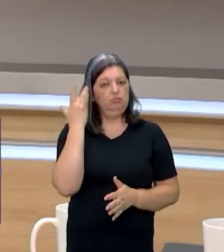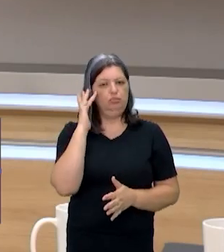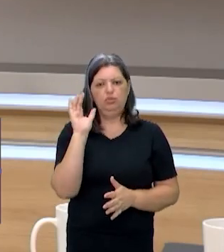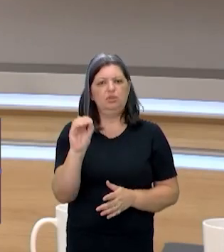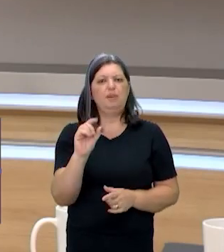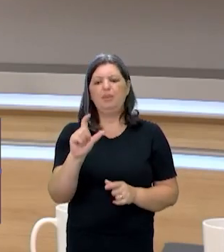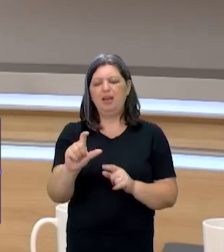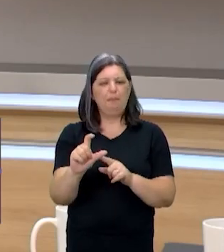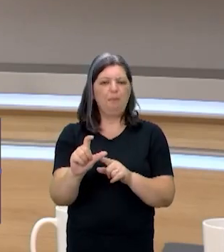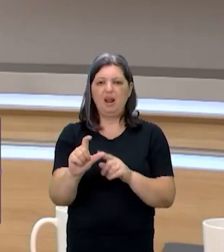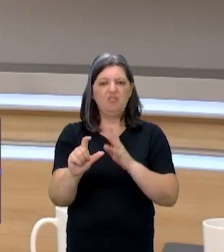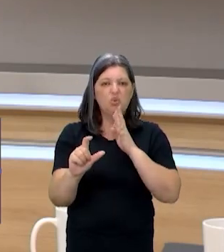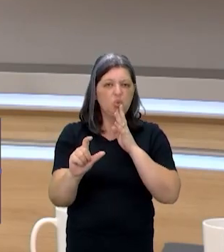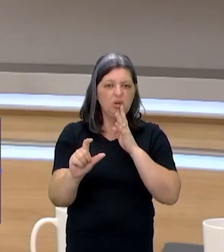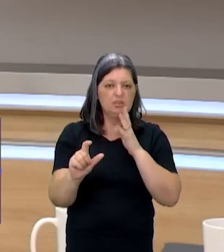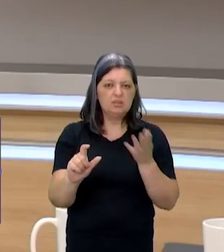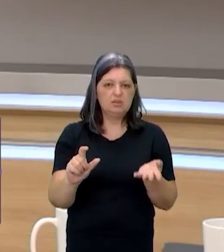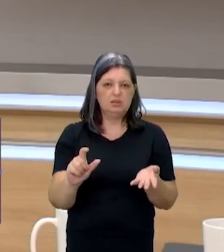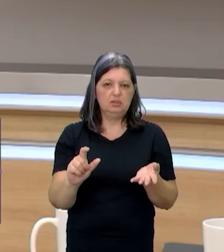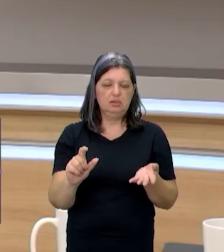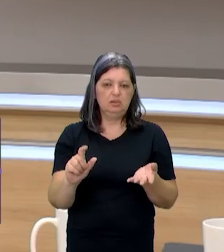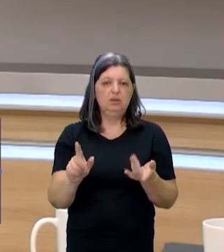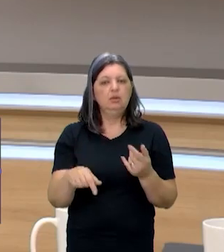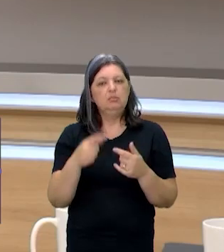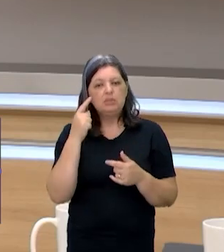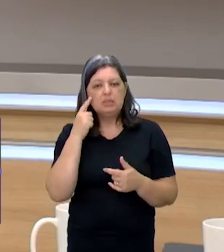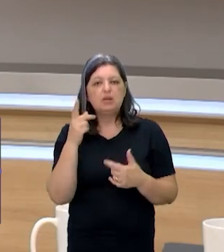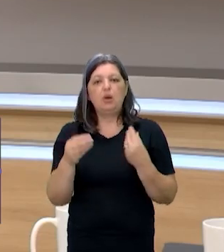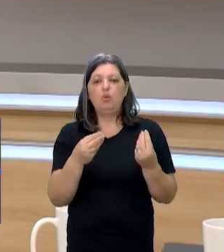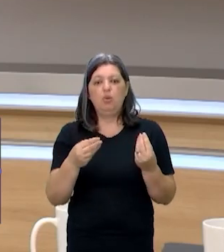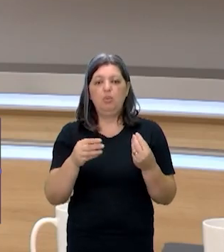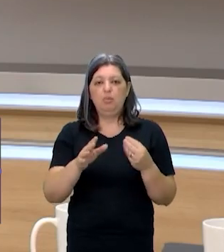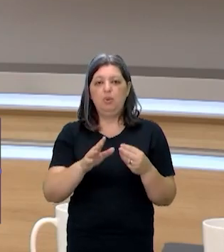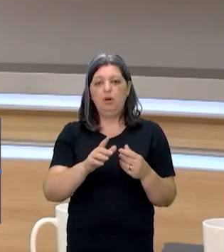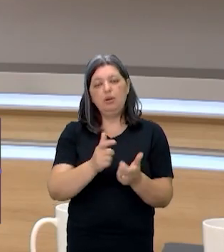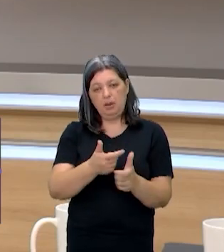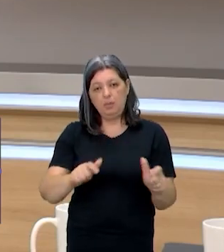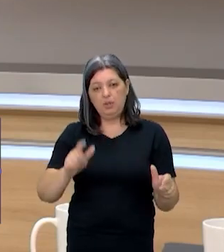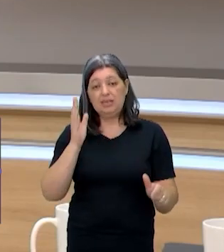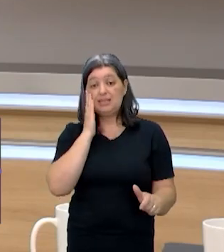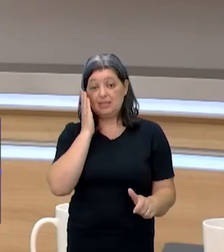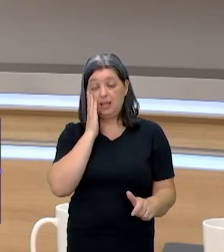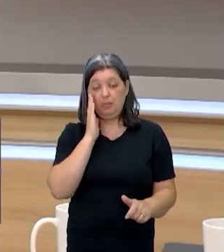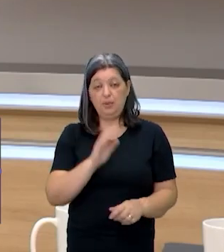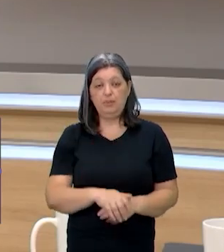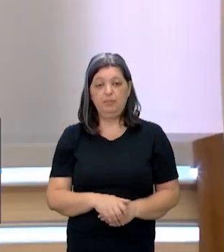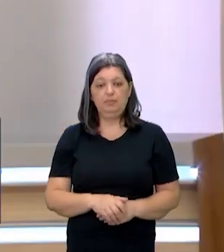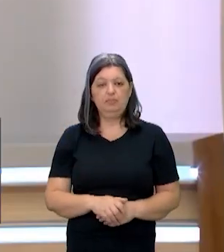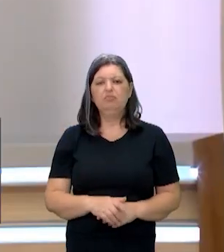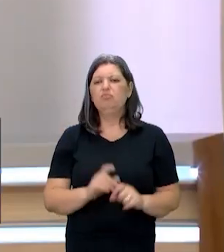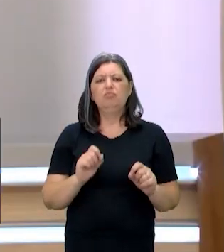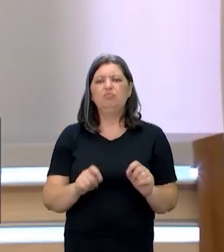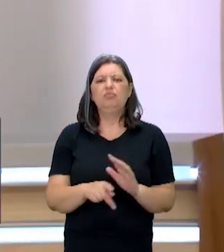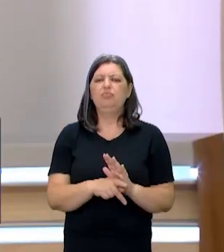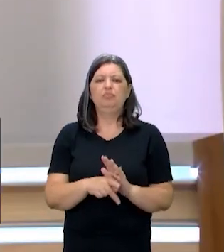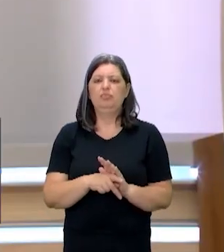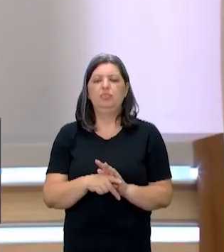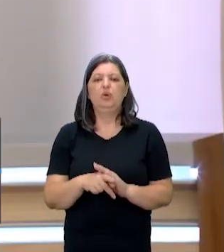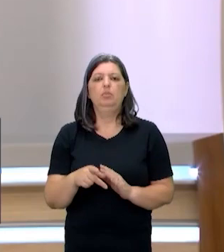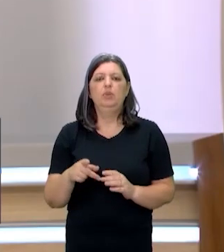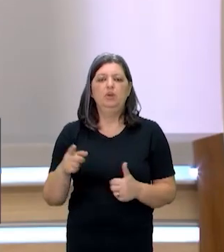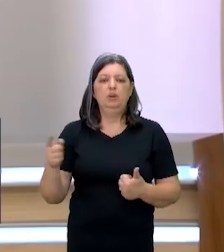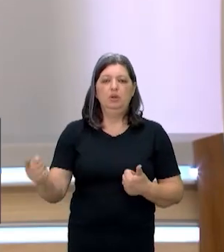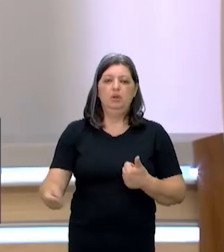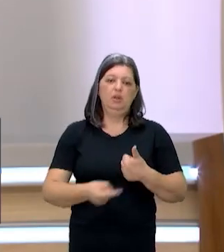tratando, Ou seja, ele está tentando aproximar deste público que sabe. O que é troco likes? Retuitadas, Quando